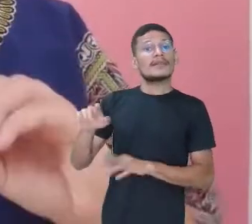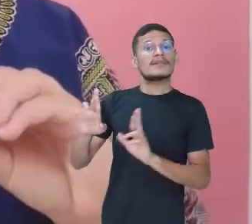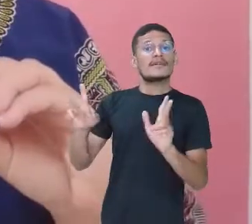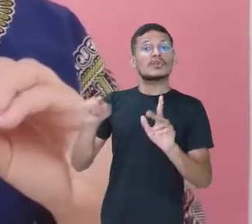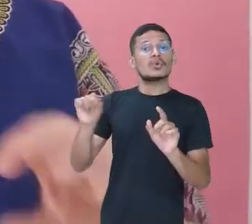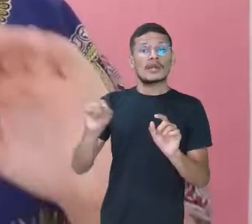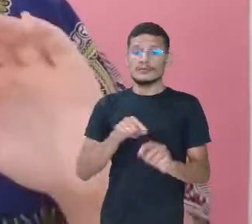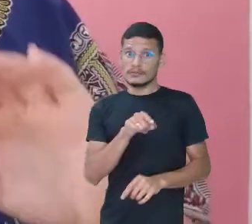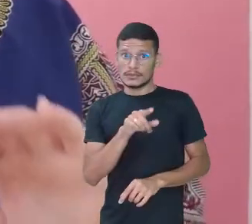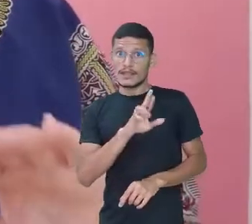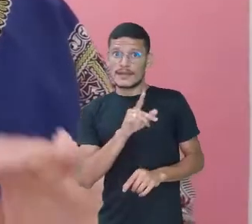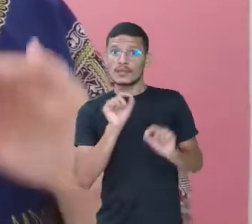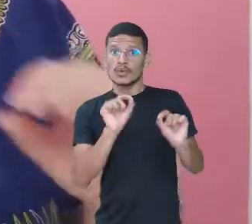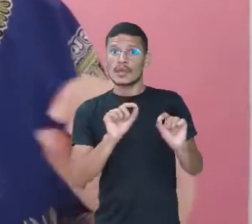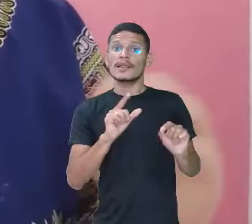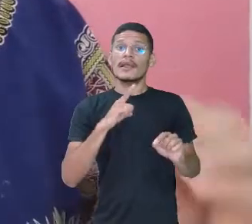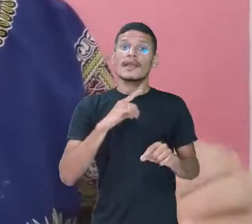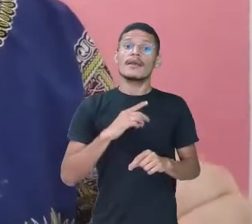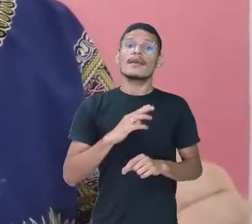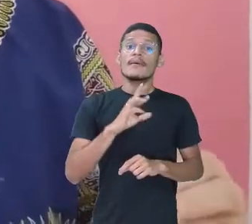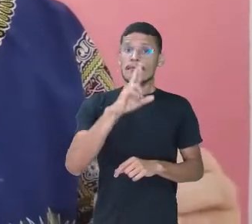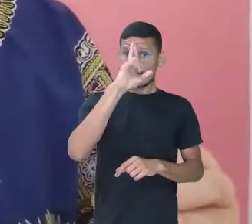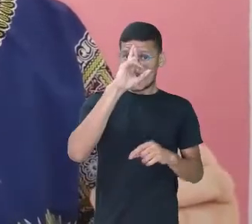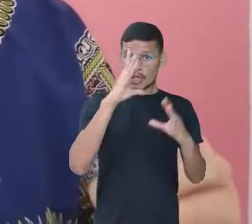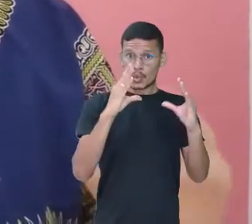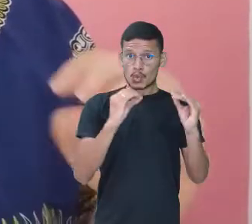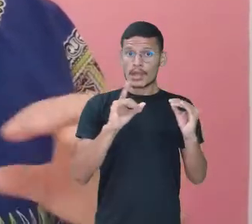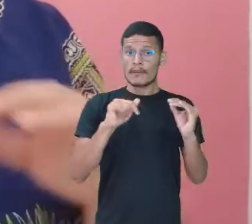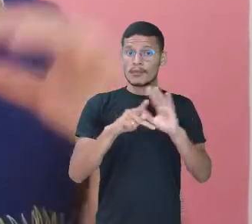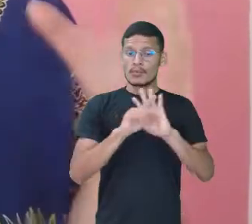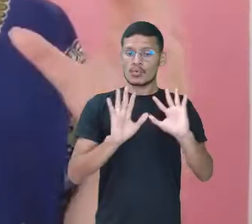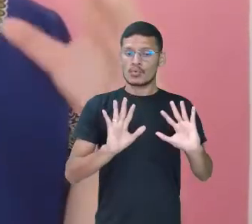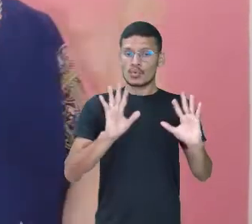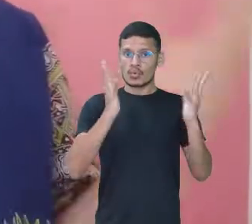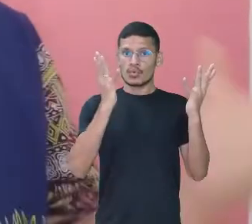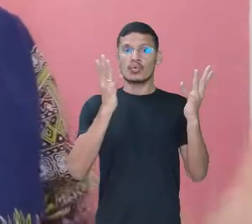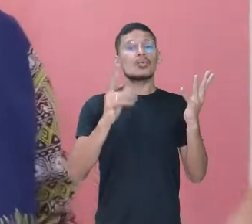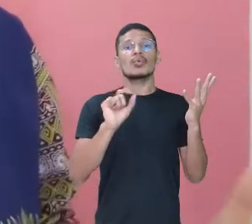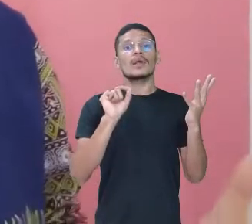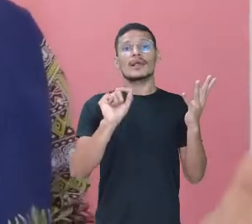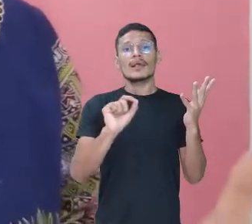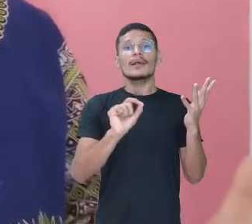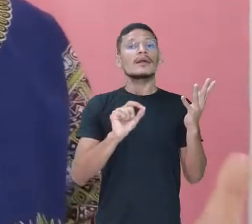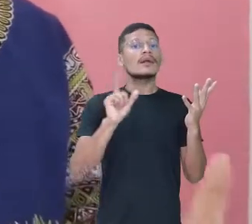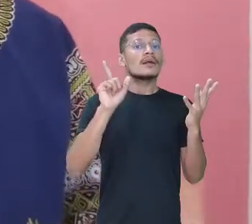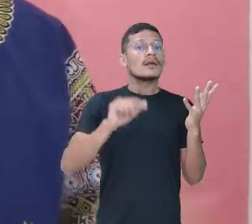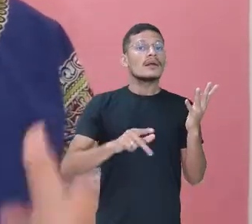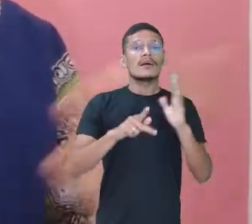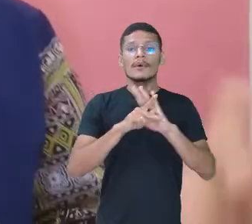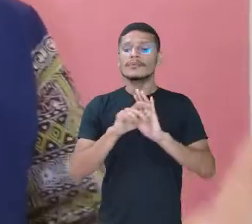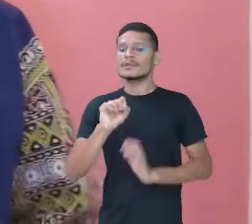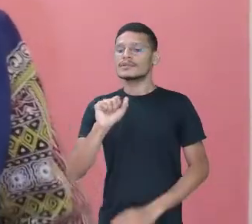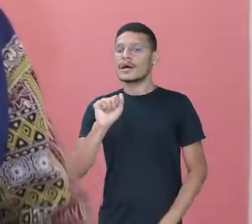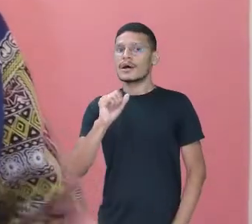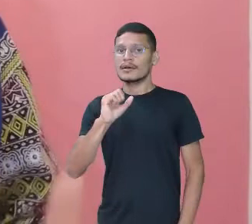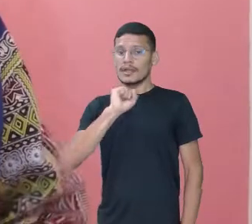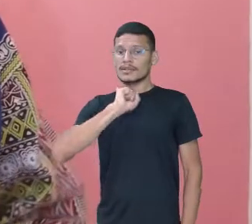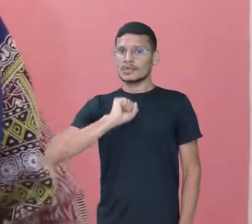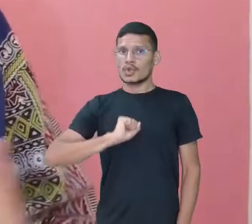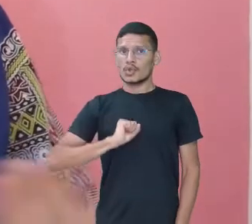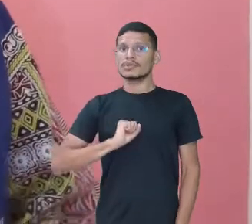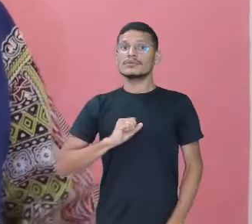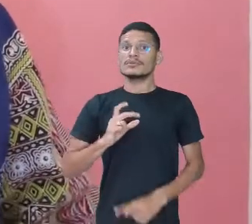é realizada uma celebração, né, que vem um sacerdote, um dos